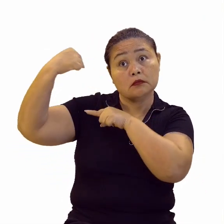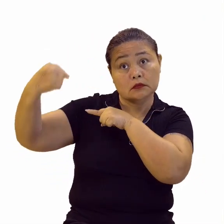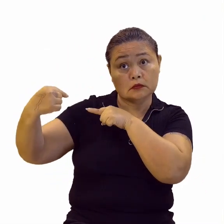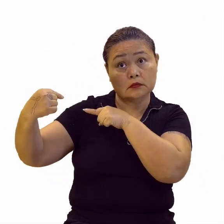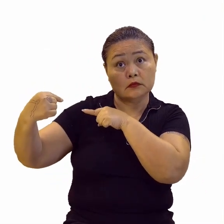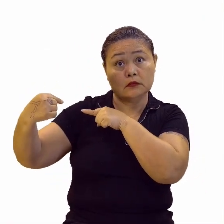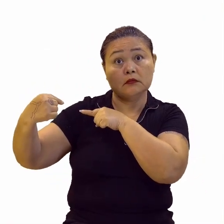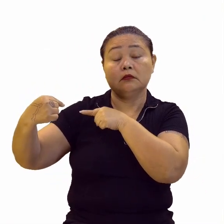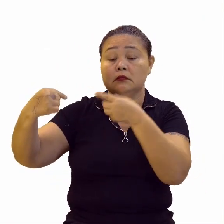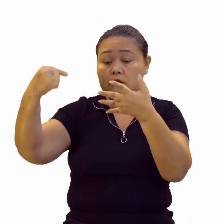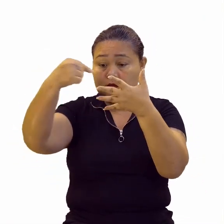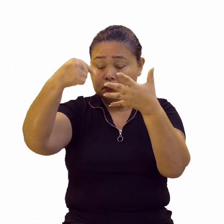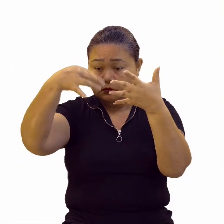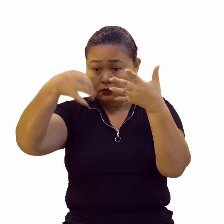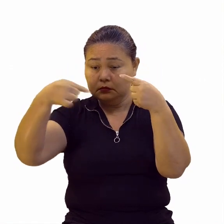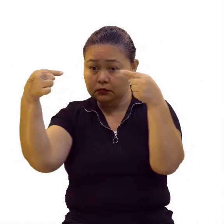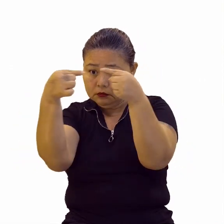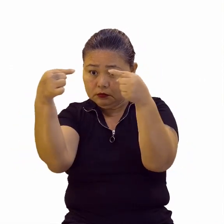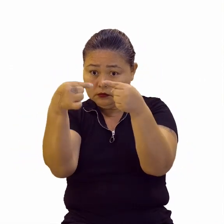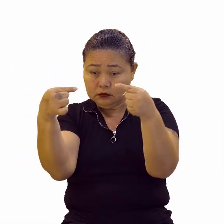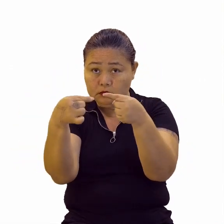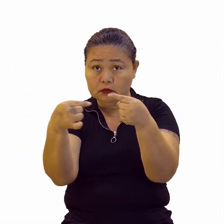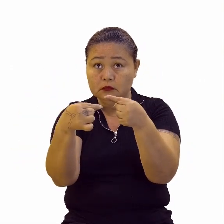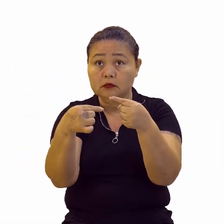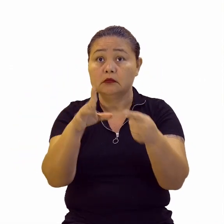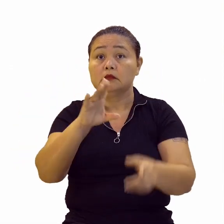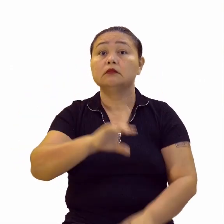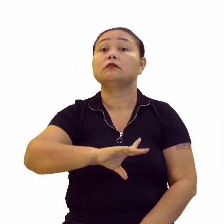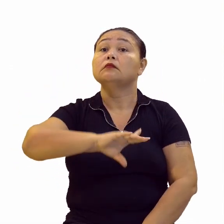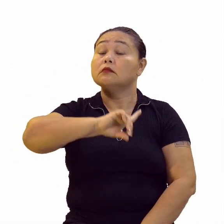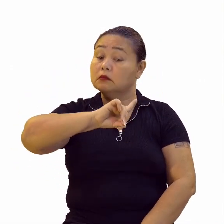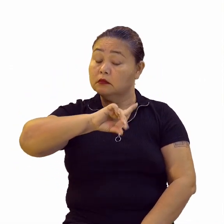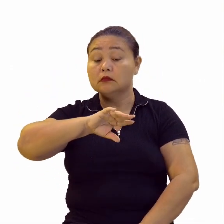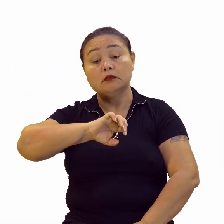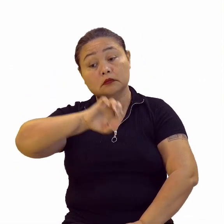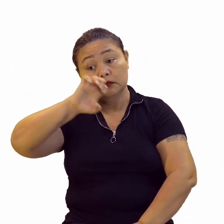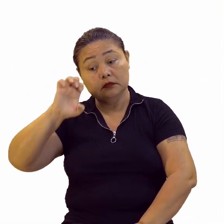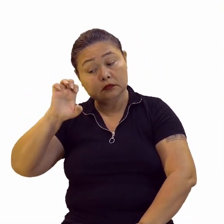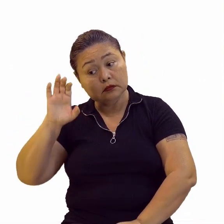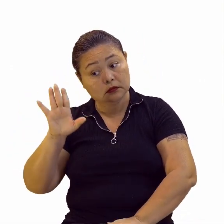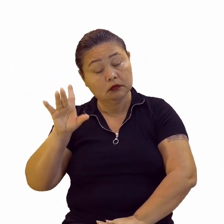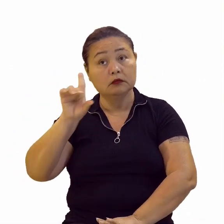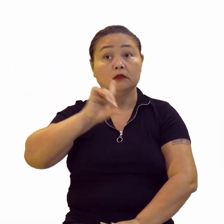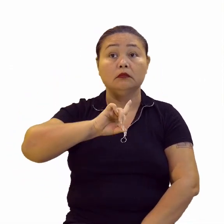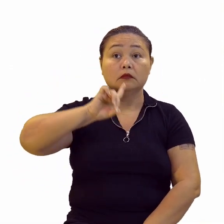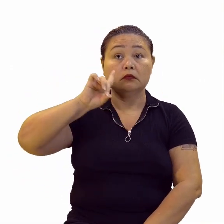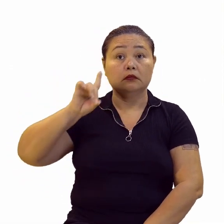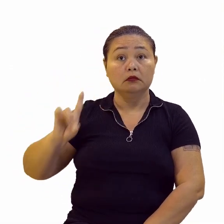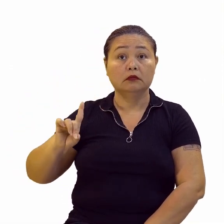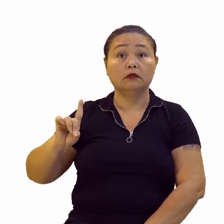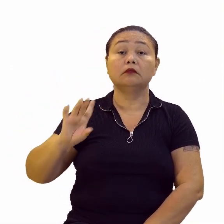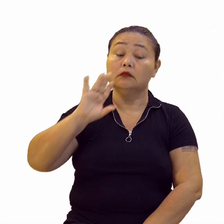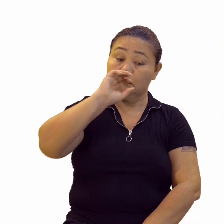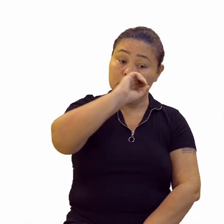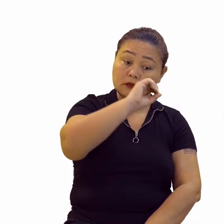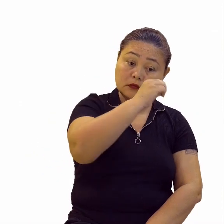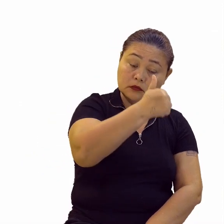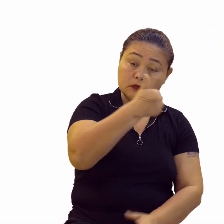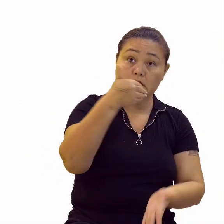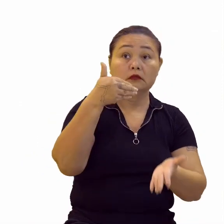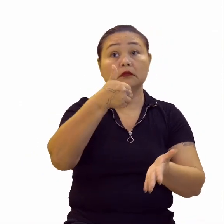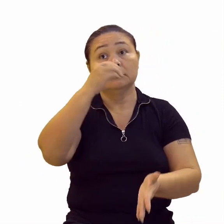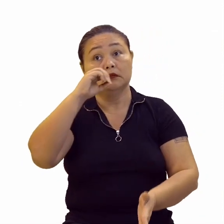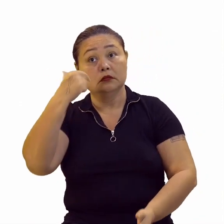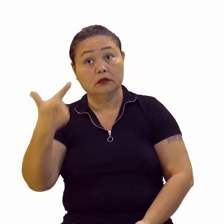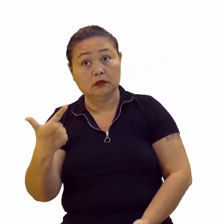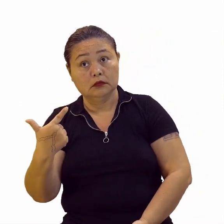a alternativa correspondente da esquerda para a direita. No caso aqui do número 1 para o número 2.